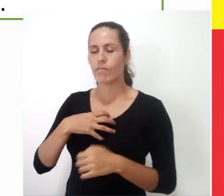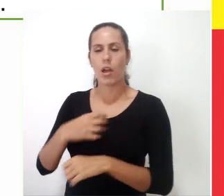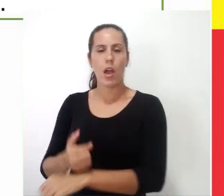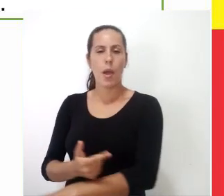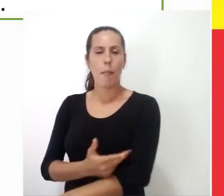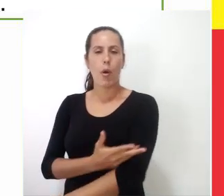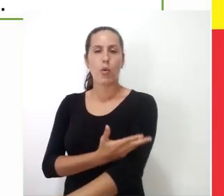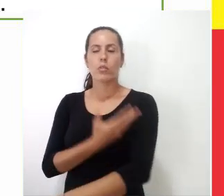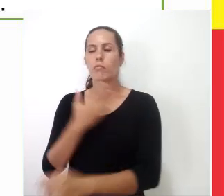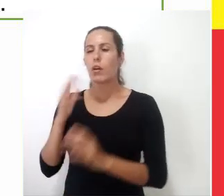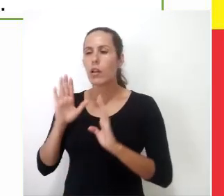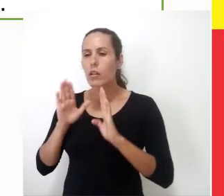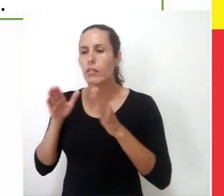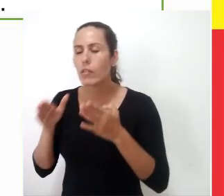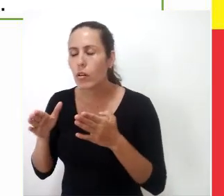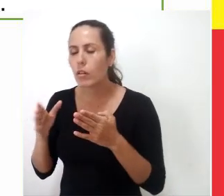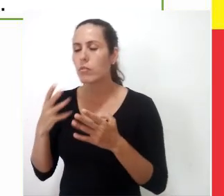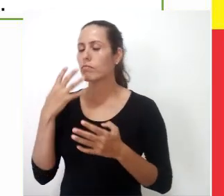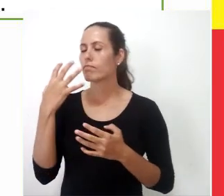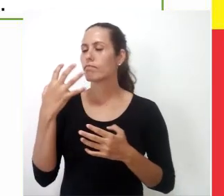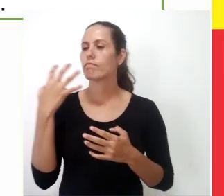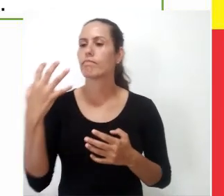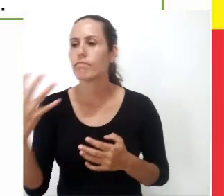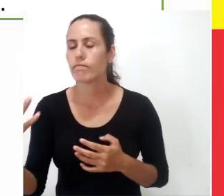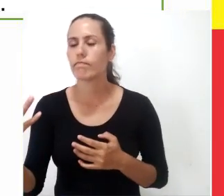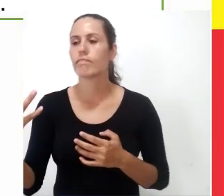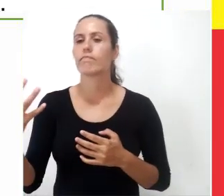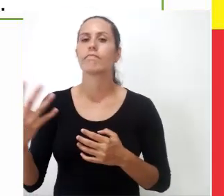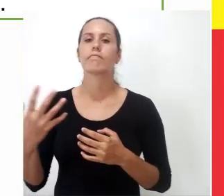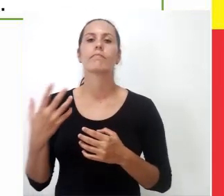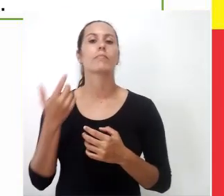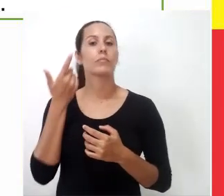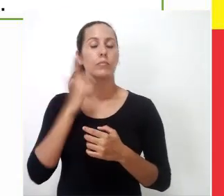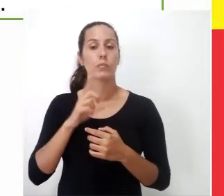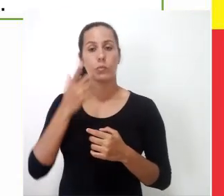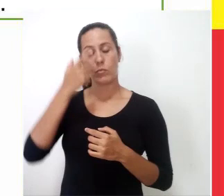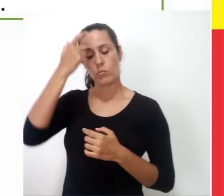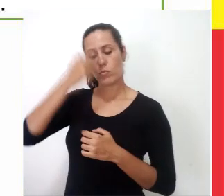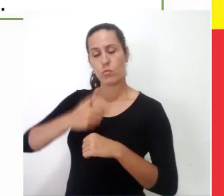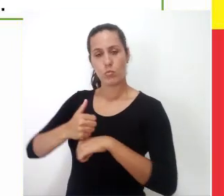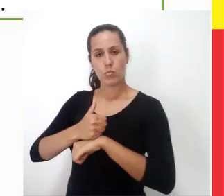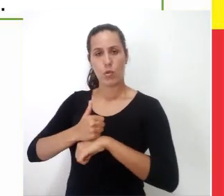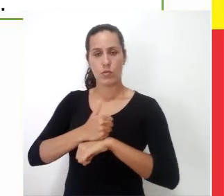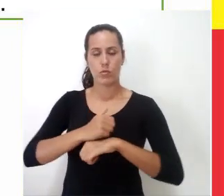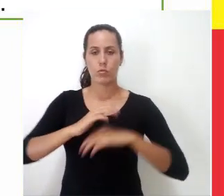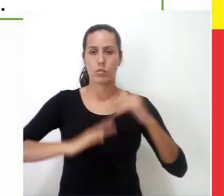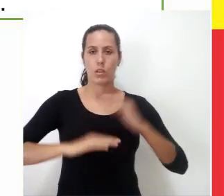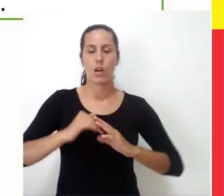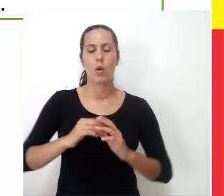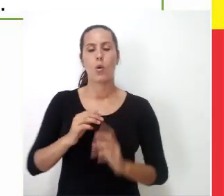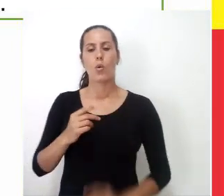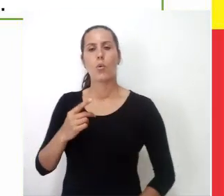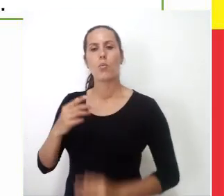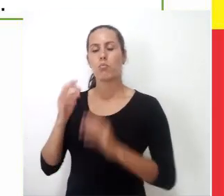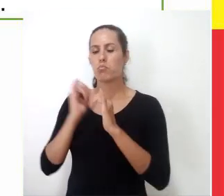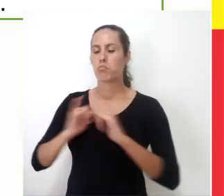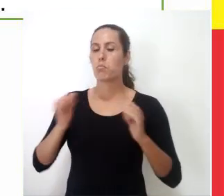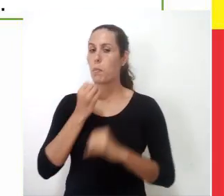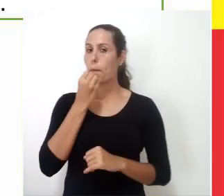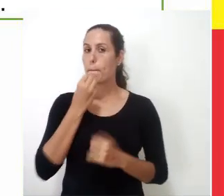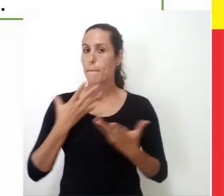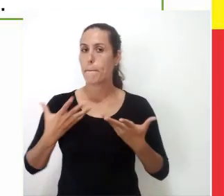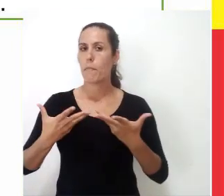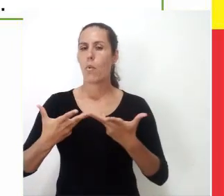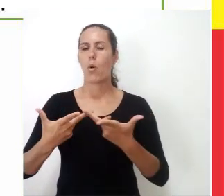com que elas ajam de acordo com as suas ideias e argumentos. Um bom publicitário domina a ideia do